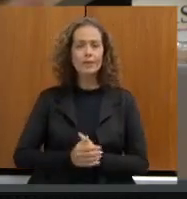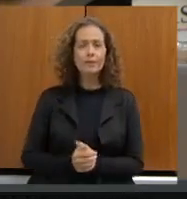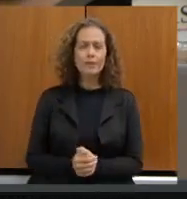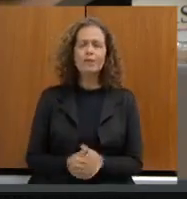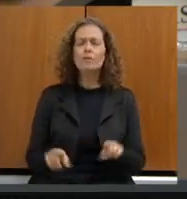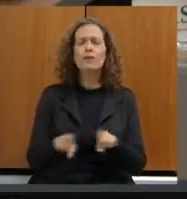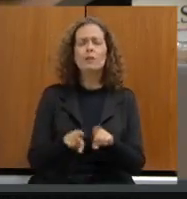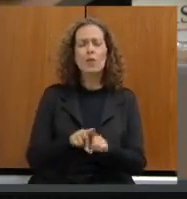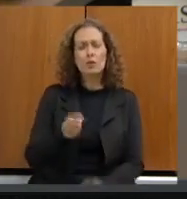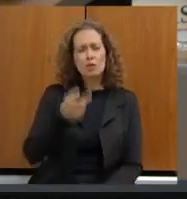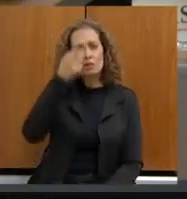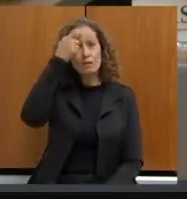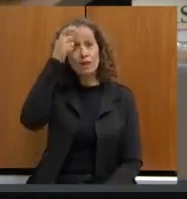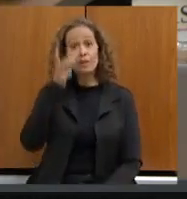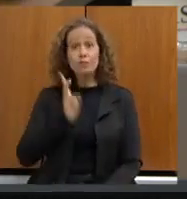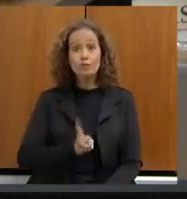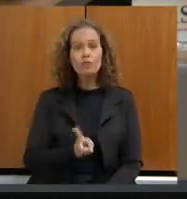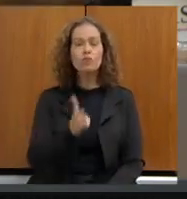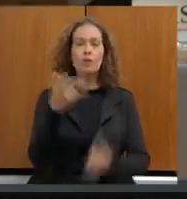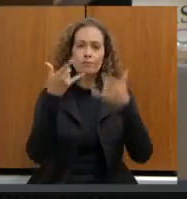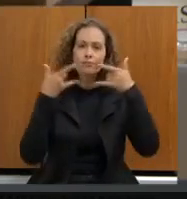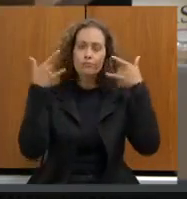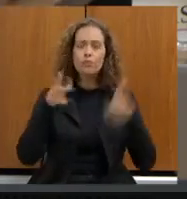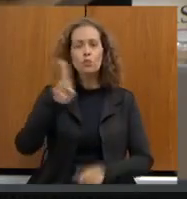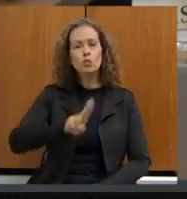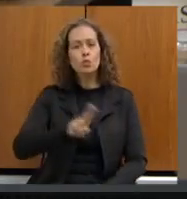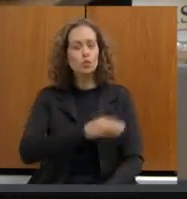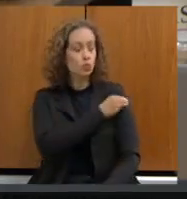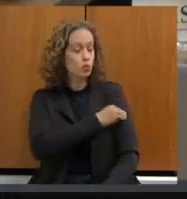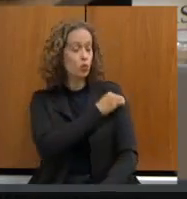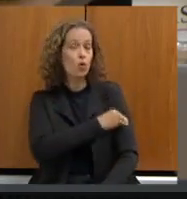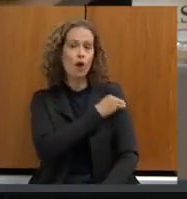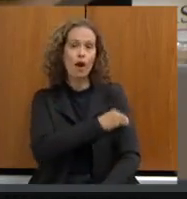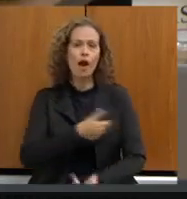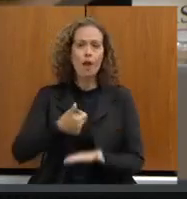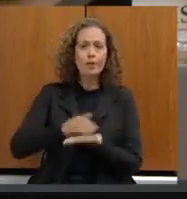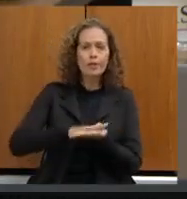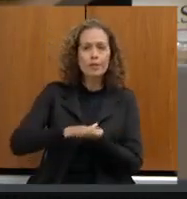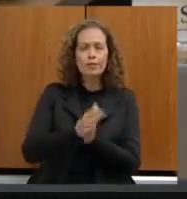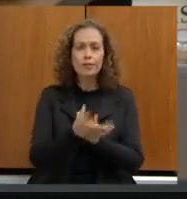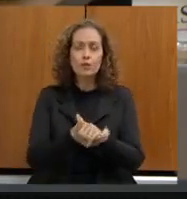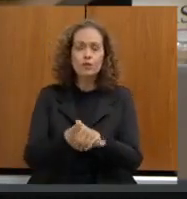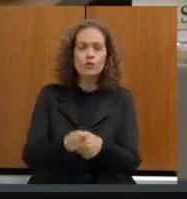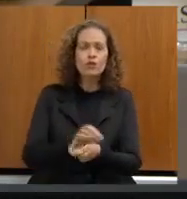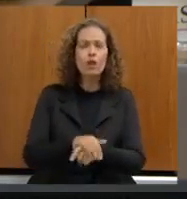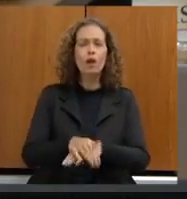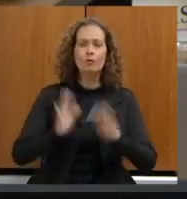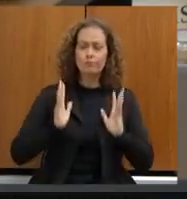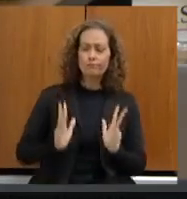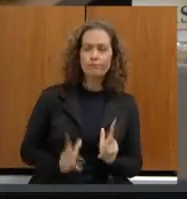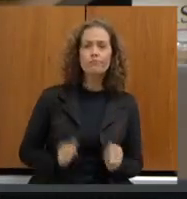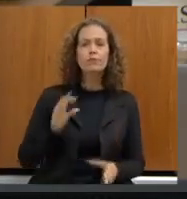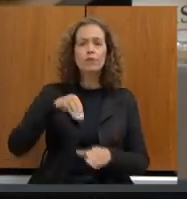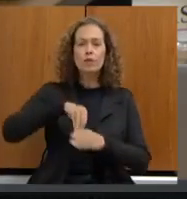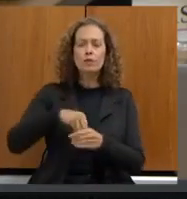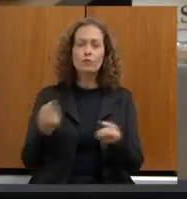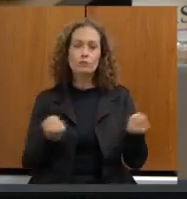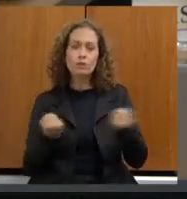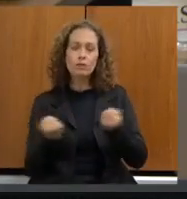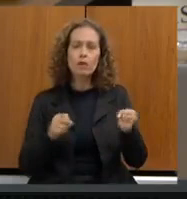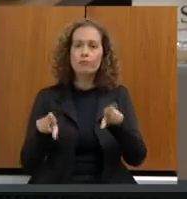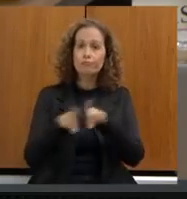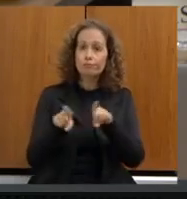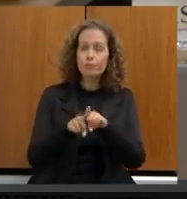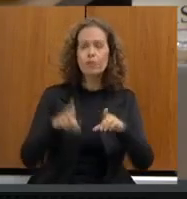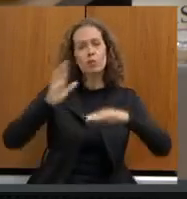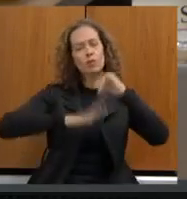concentração de permanecer com elas o uso o álcool em gel o som da higienização das viatura Então tudo isso aí feio feito por profissionais